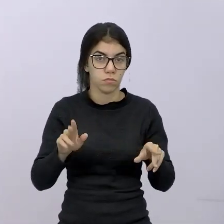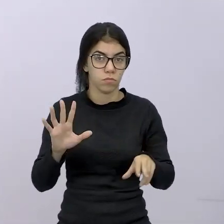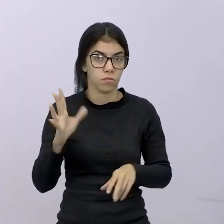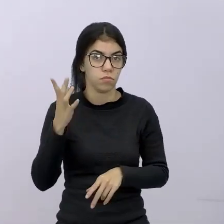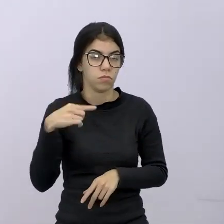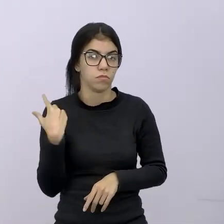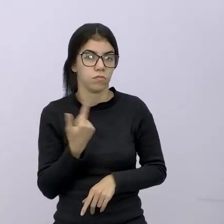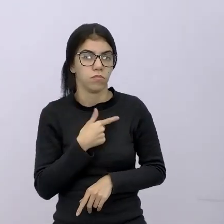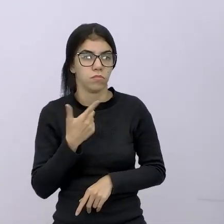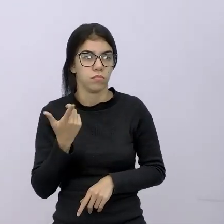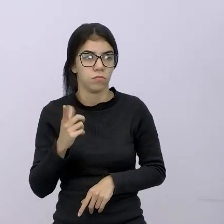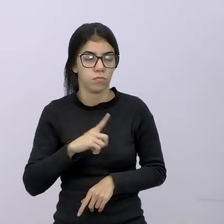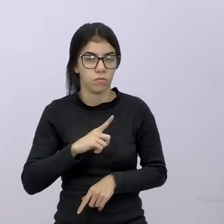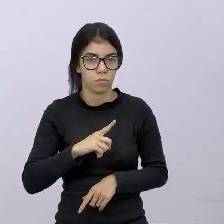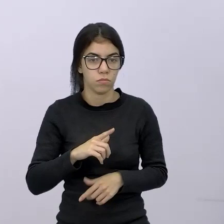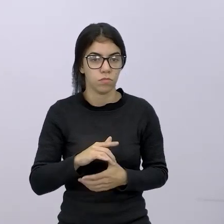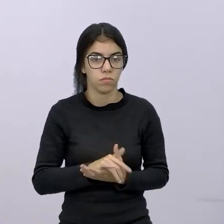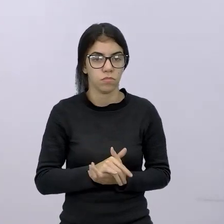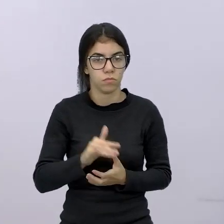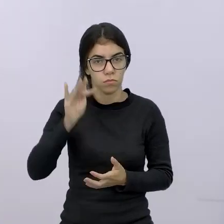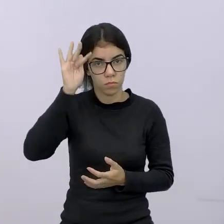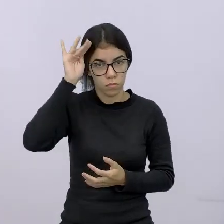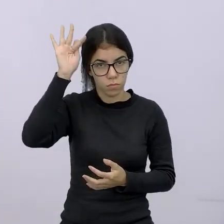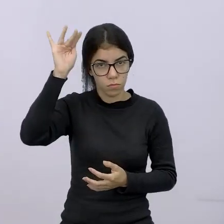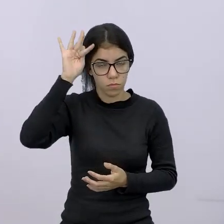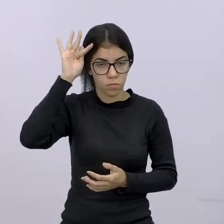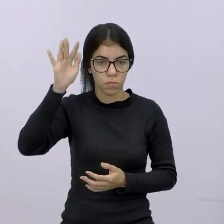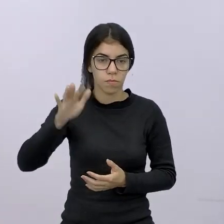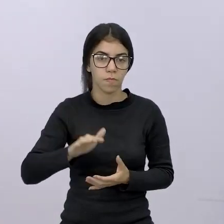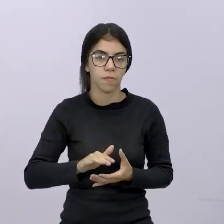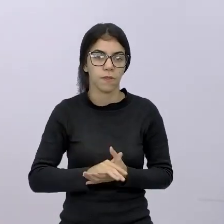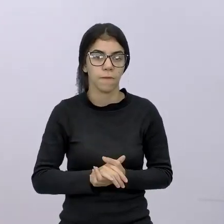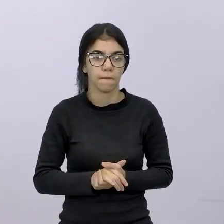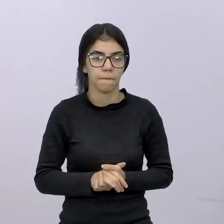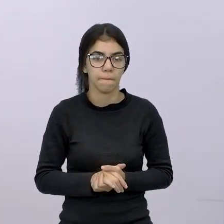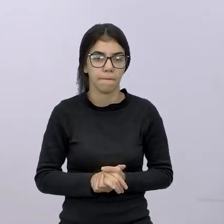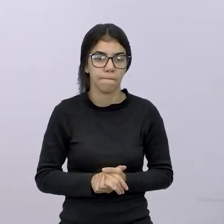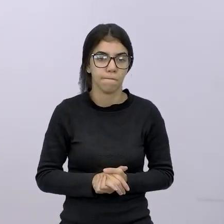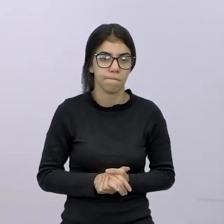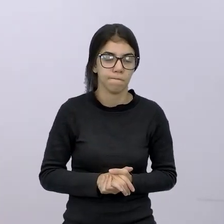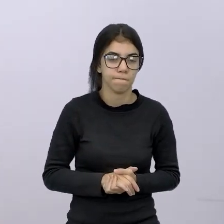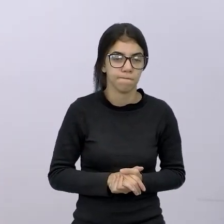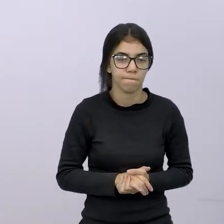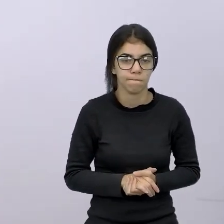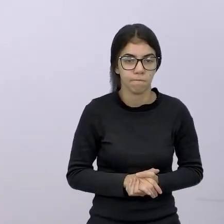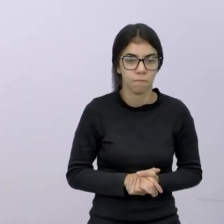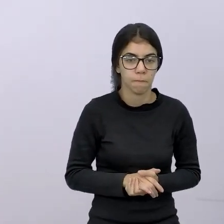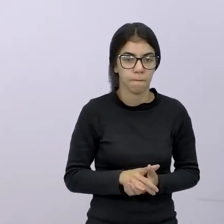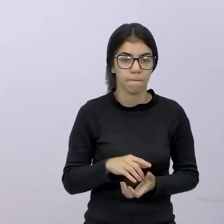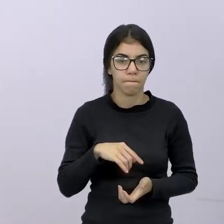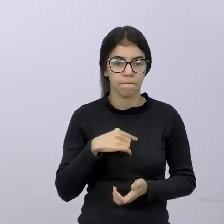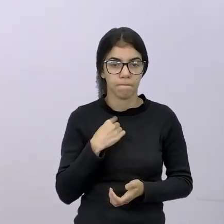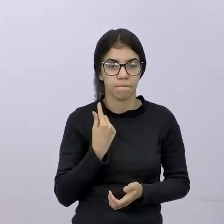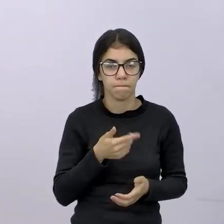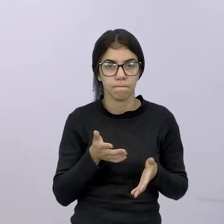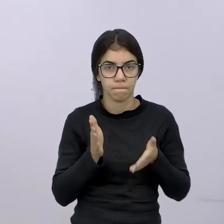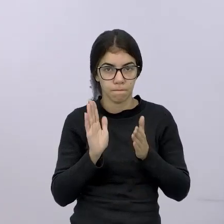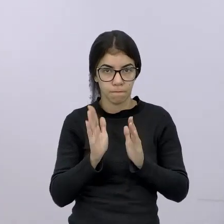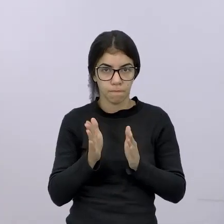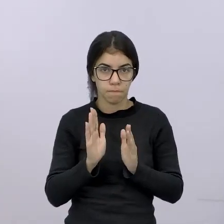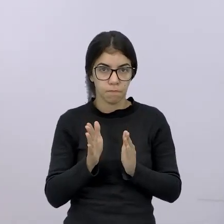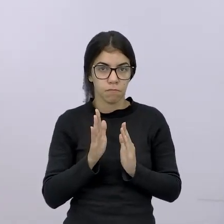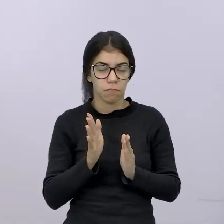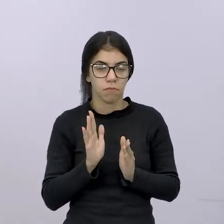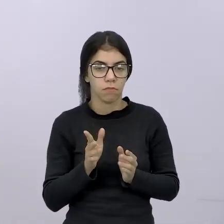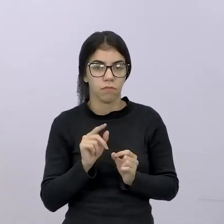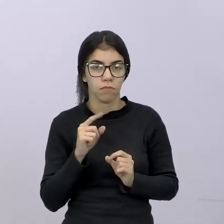conhecimento que nós herdamos, até mesmo da filosofia e etc., nos induz a esse caminho mesmo, né? A